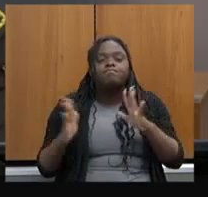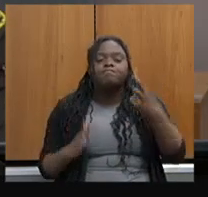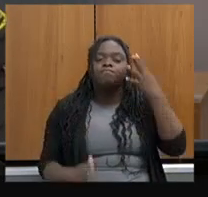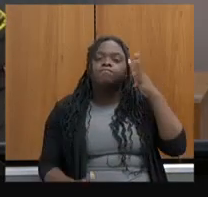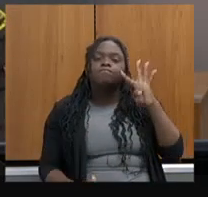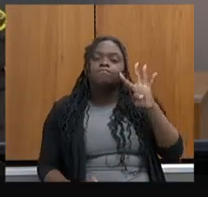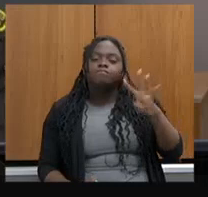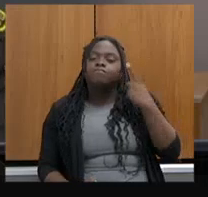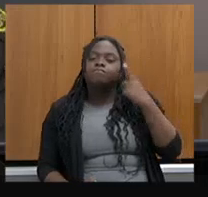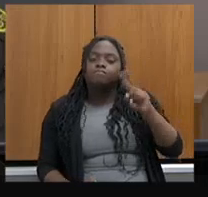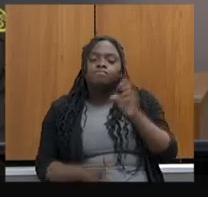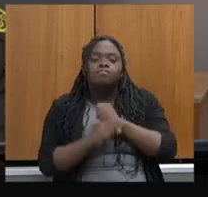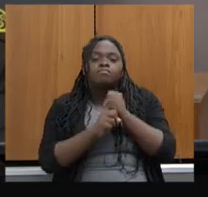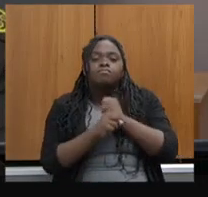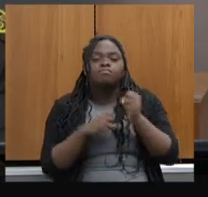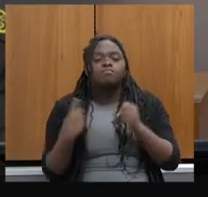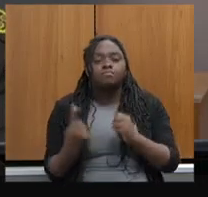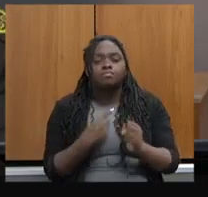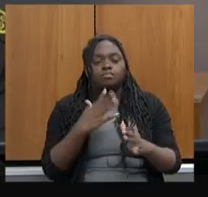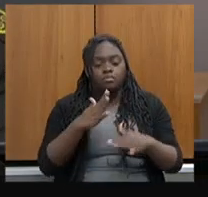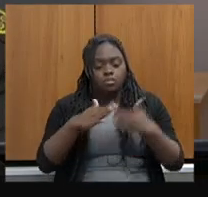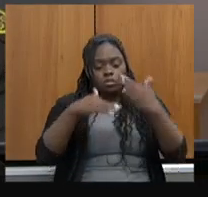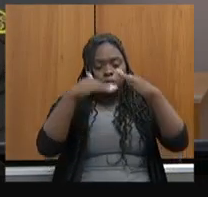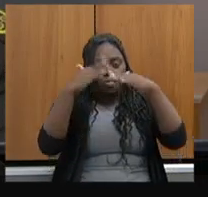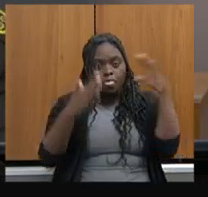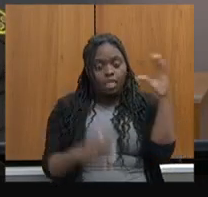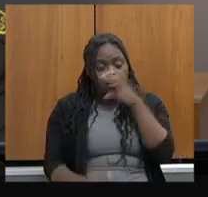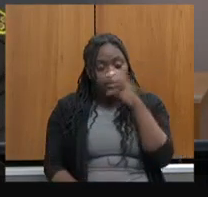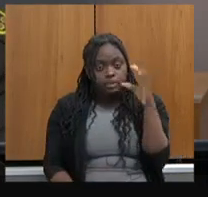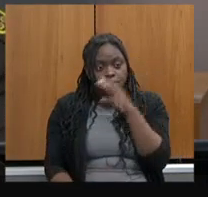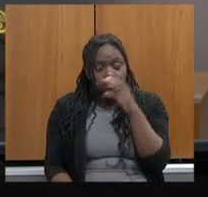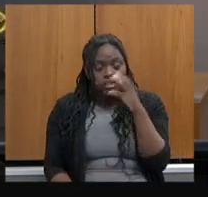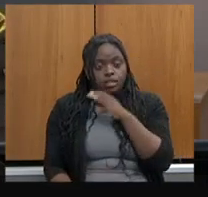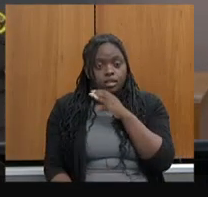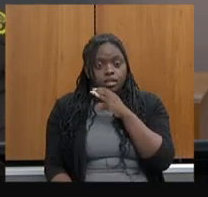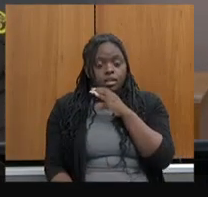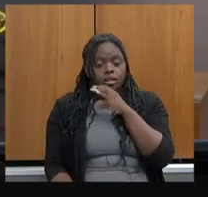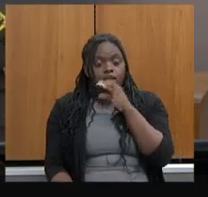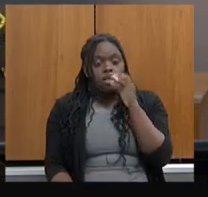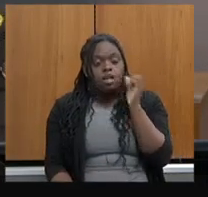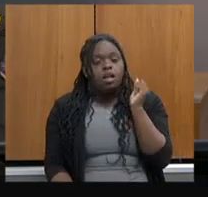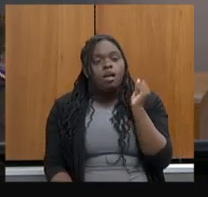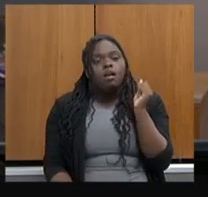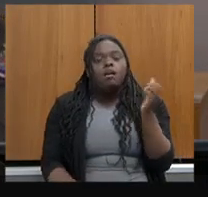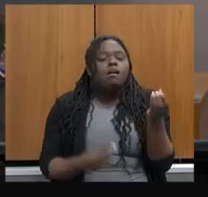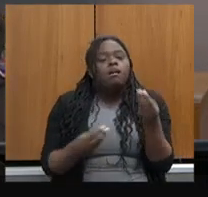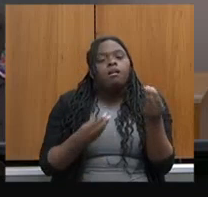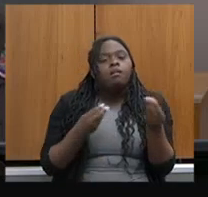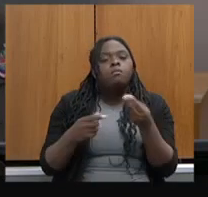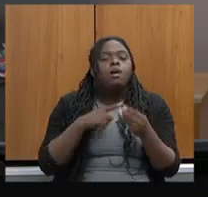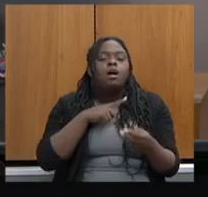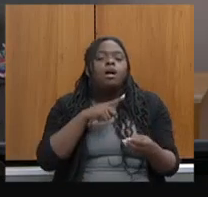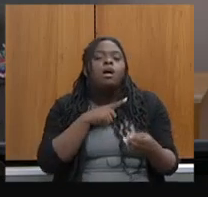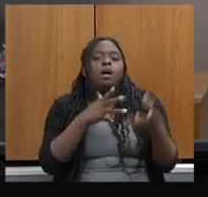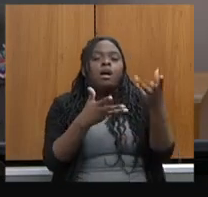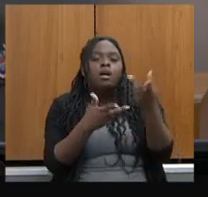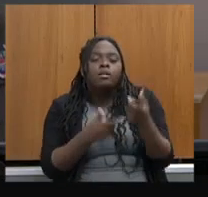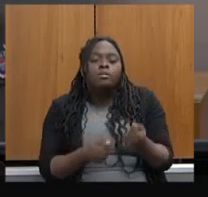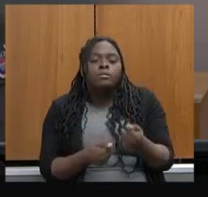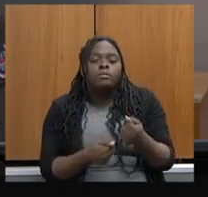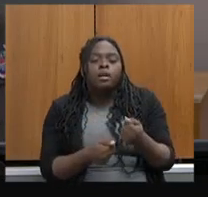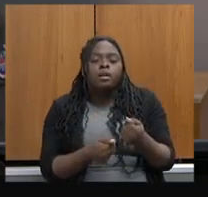anos nós avançamos muito aceleramos de forma inédita nós passamos a atender